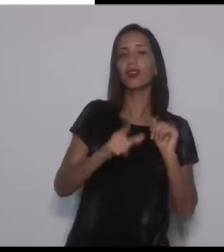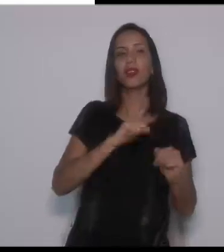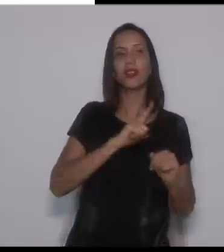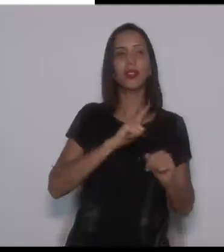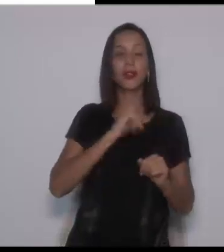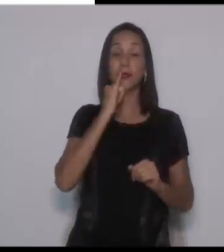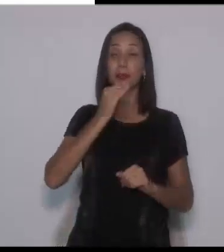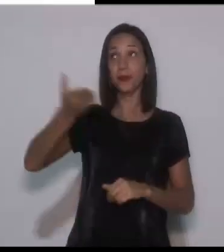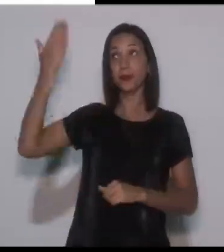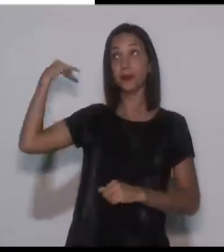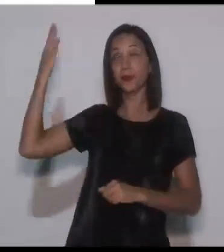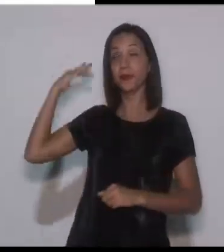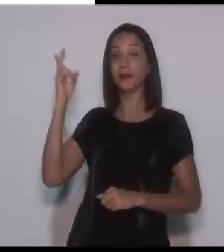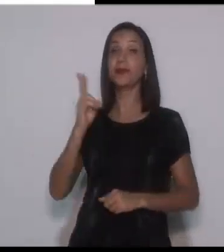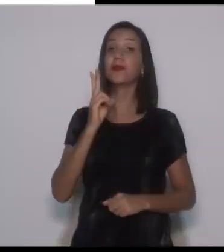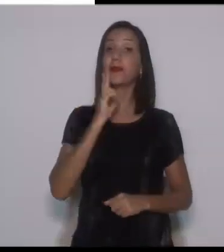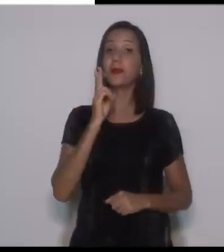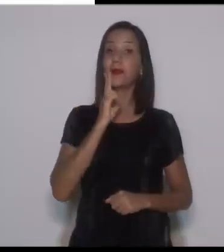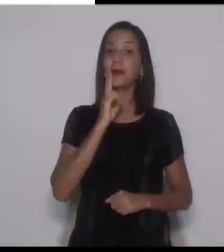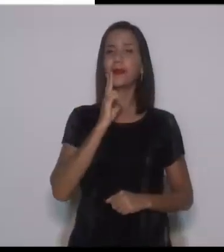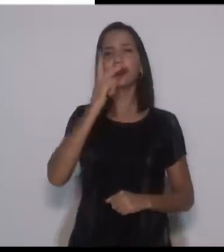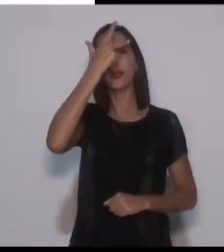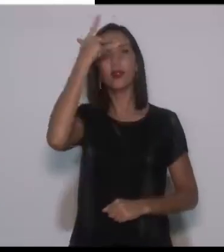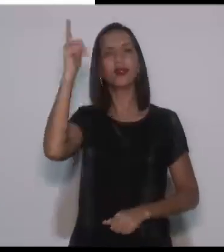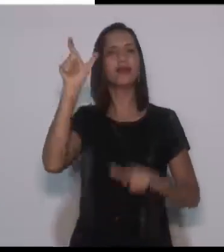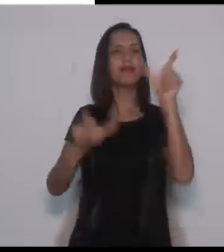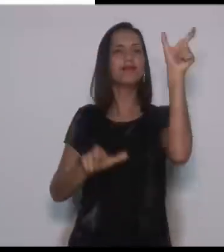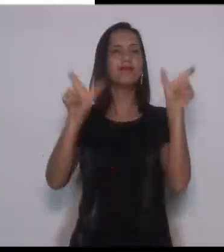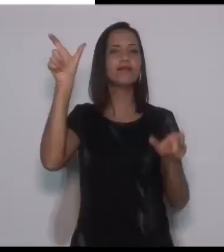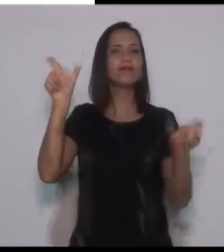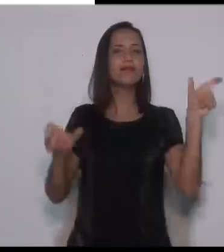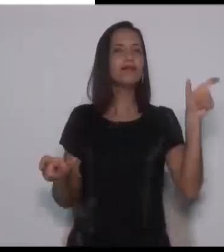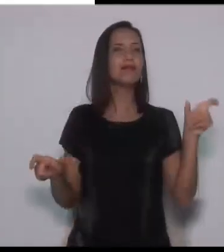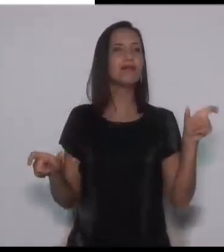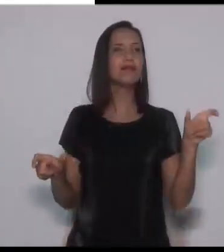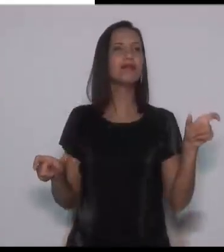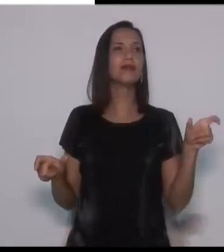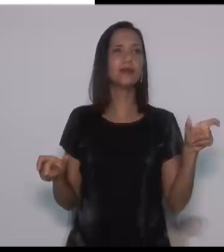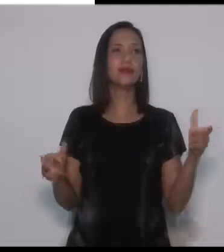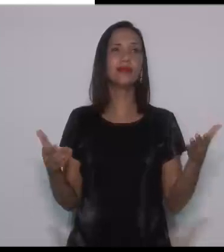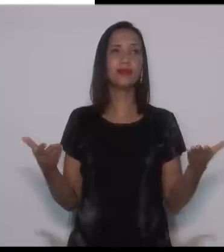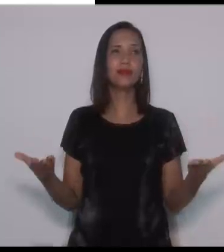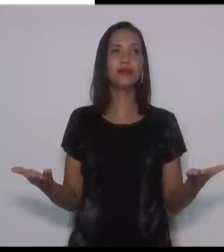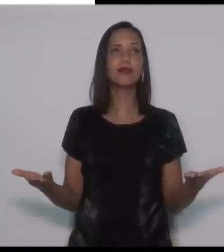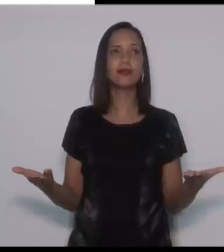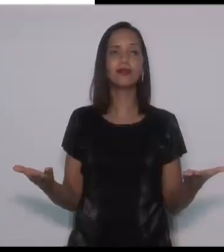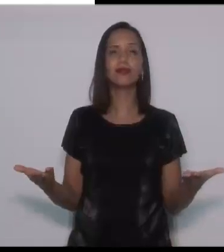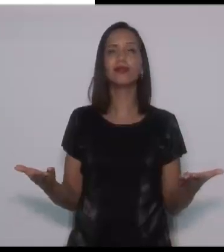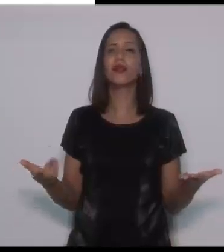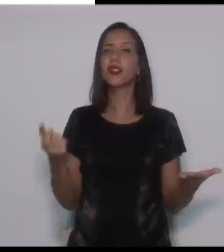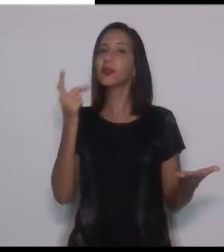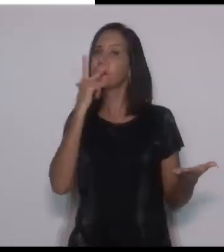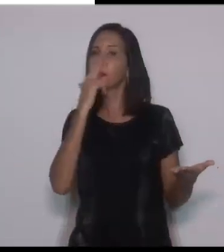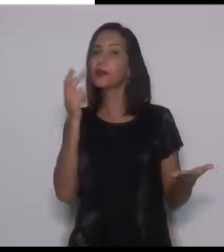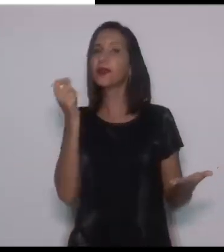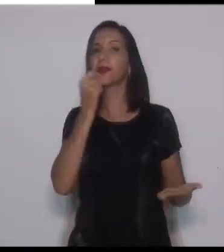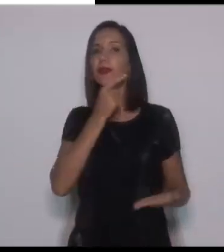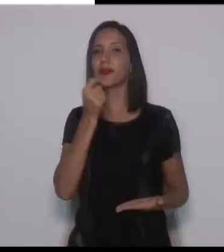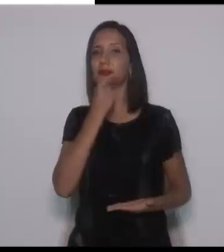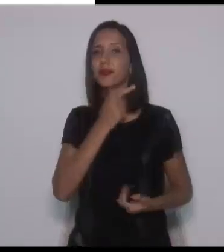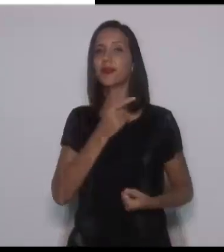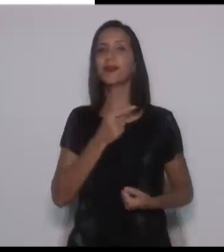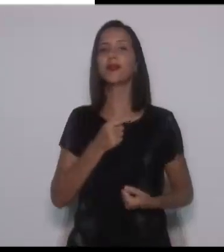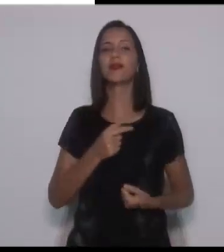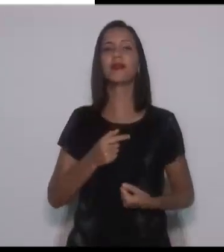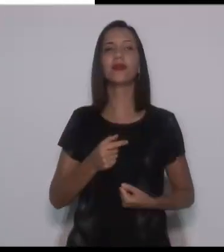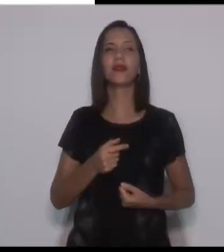Vinhedo, há um tempo atrás, as pessoas tiravam um pouco... Virou até uma piada, né? Porque o